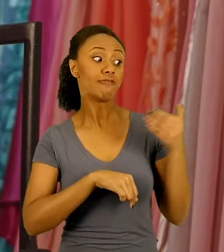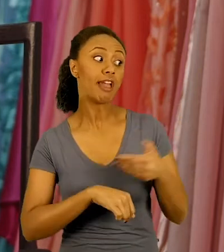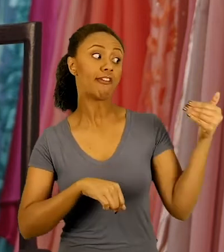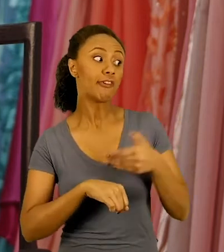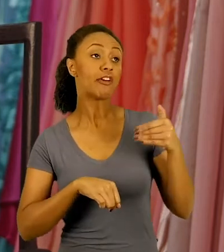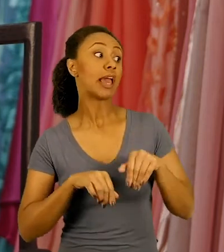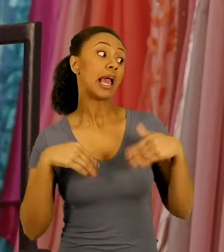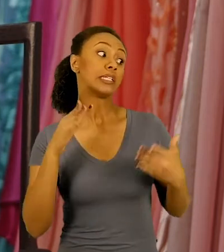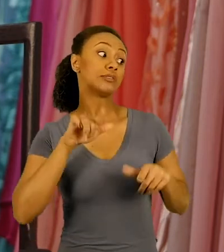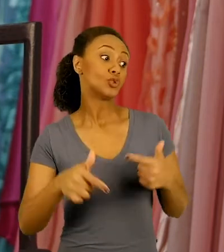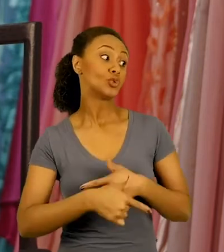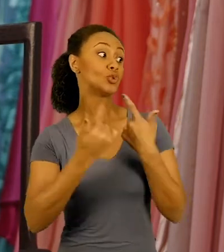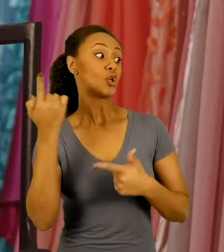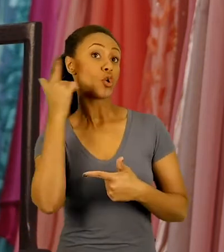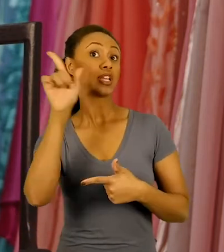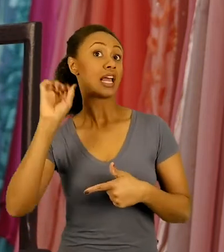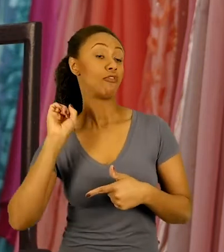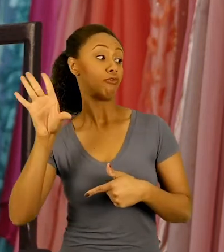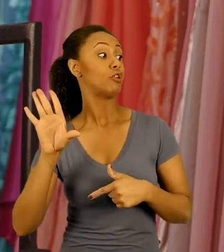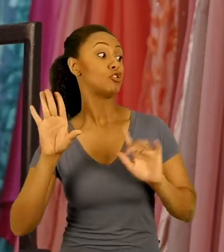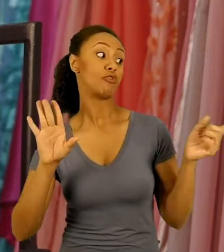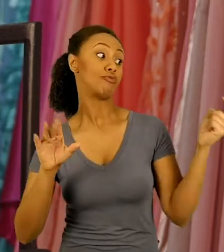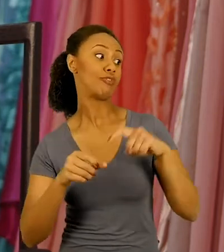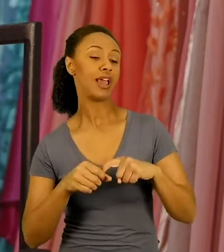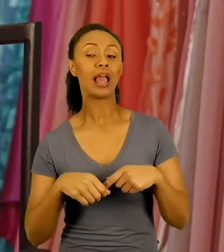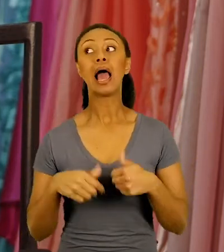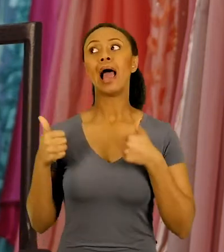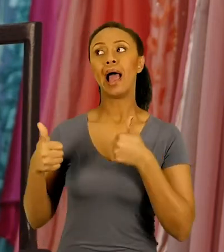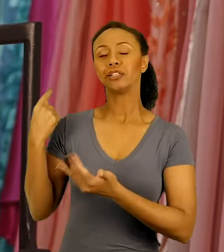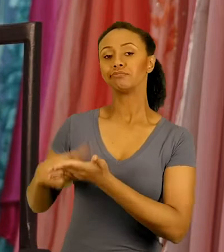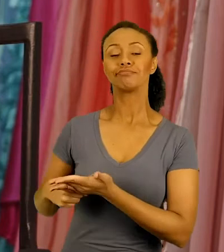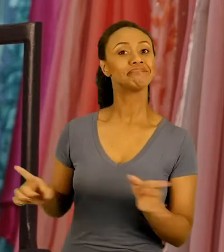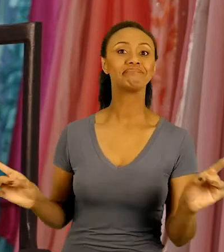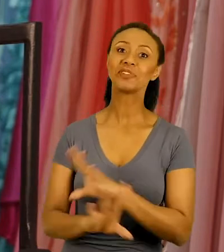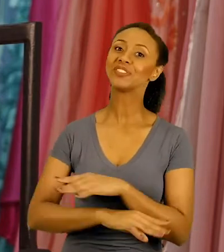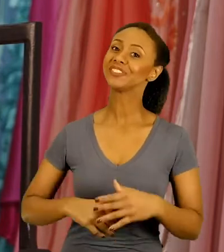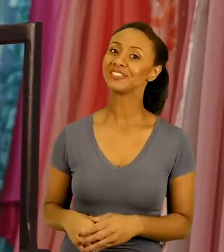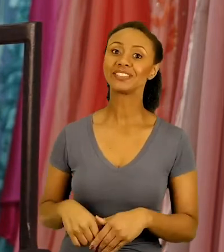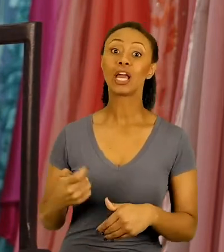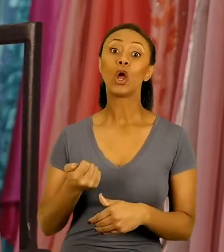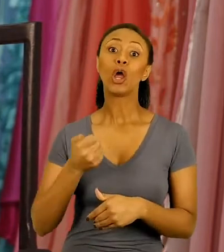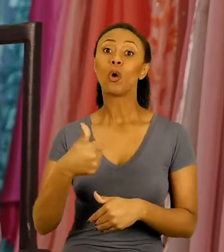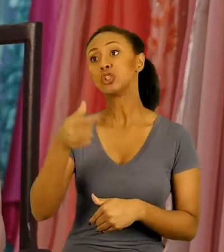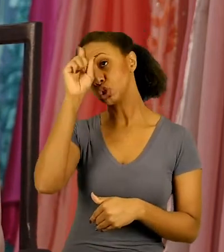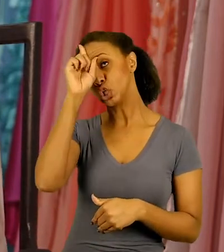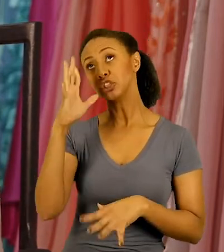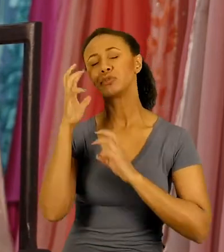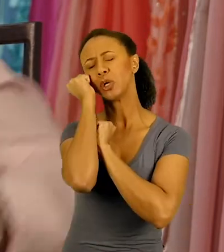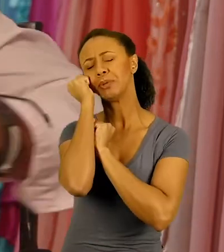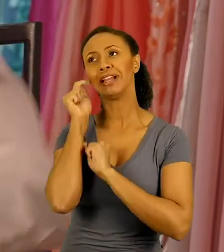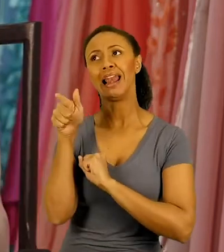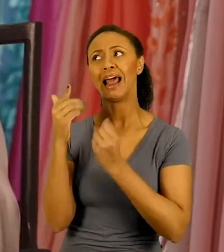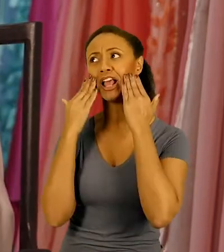você passar, ele já saiu, tudo. Então ela, ah, então tá bom, pronto, aí é que eu quase dormi na porta da loja